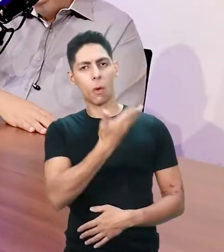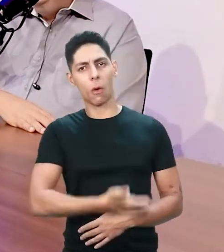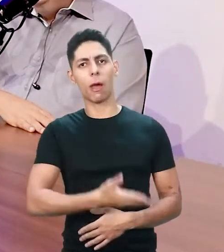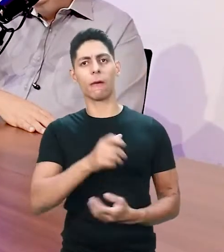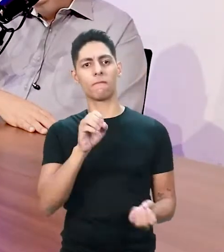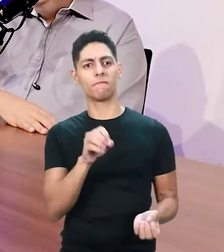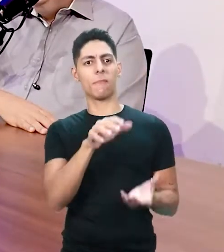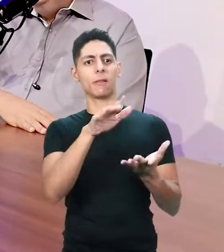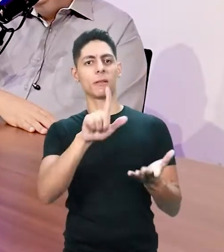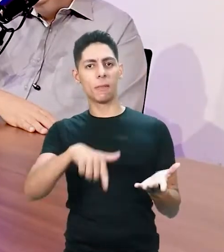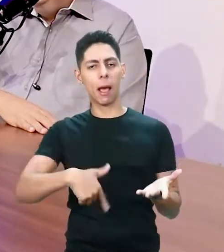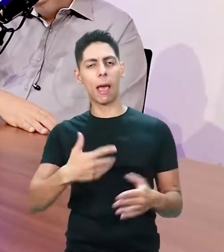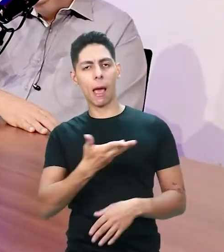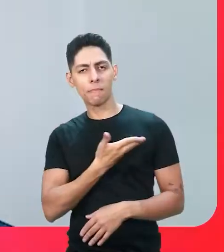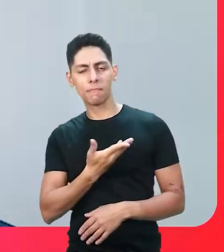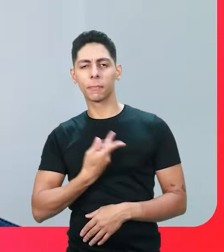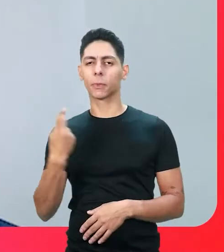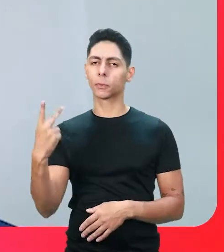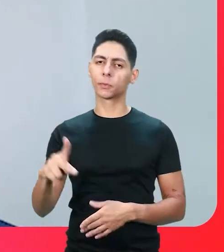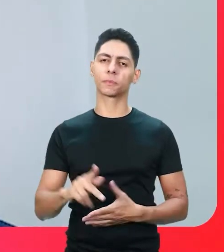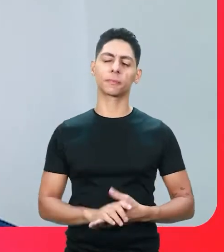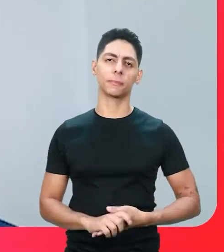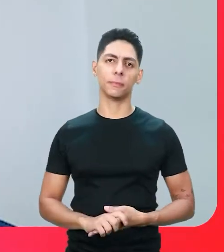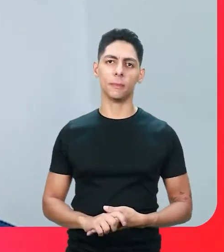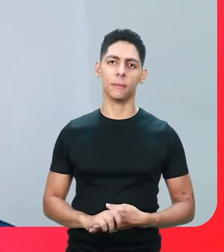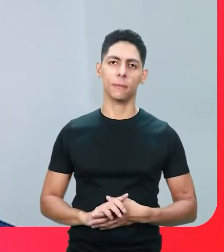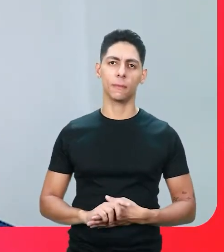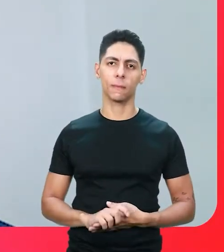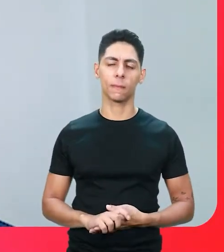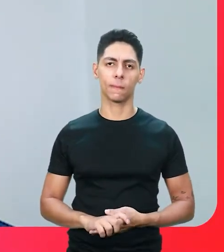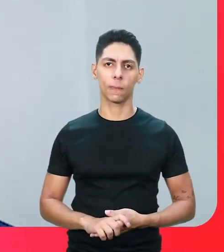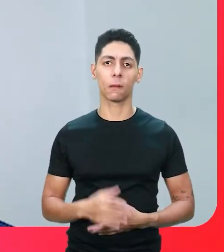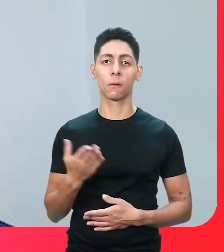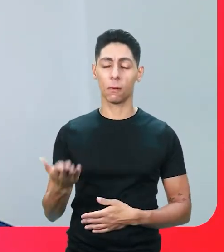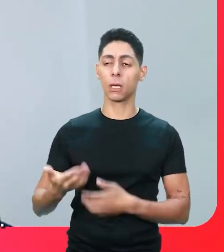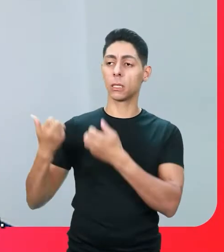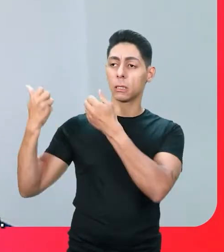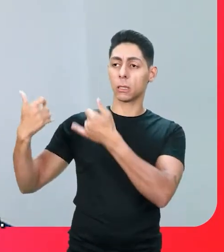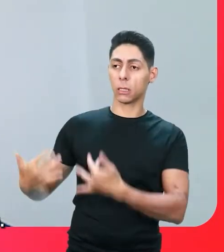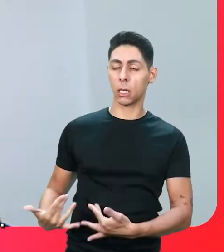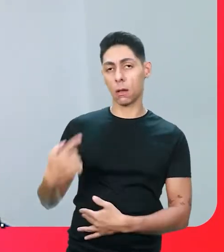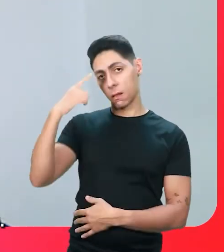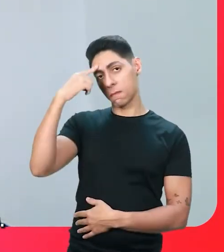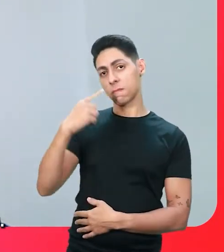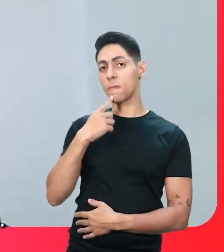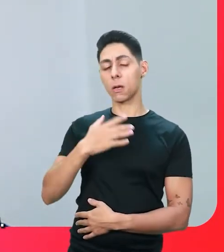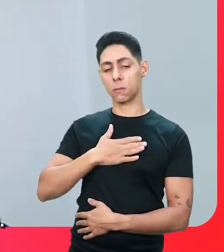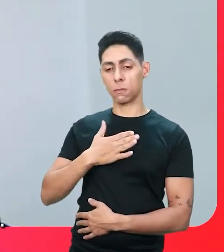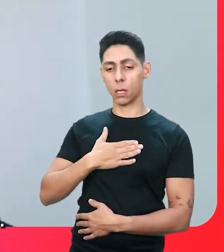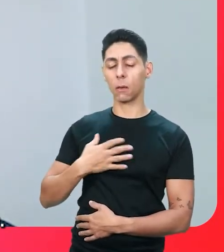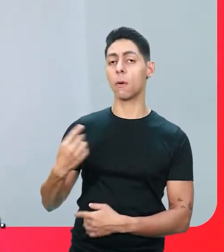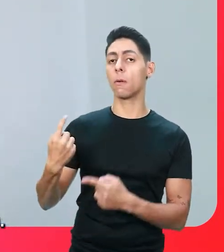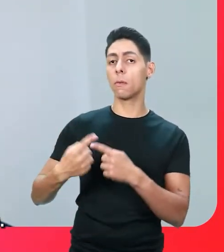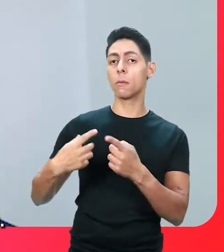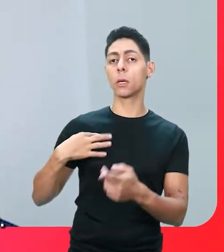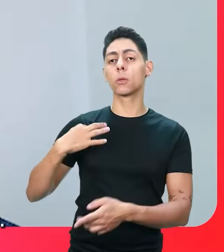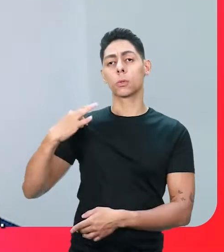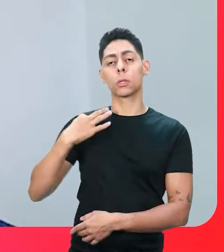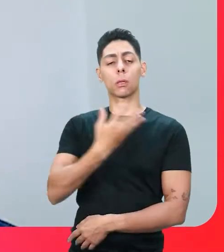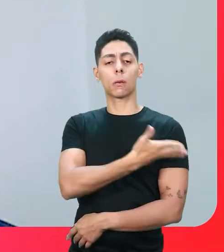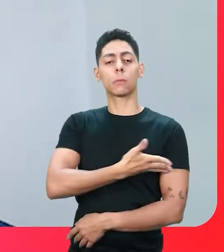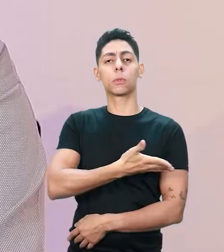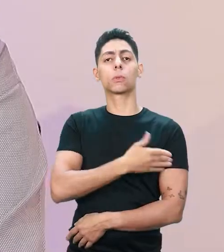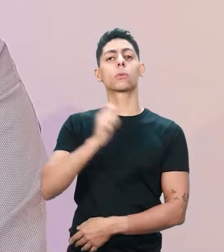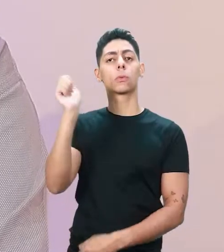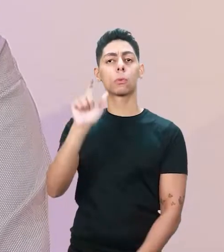vírgula, meu camarada. Então, essa é a descrição da imagem que eu faço. Repito, estou usando uma camisa social